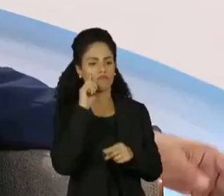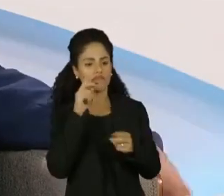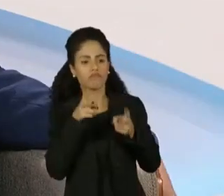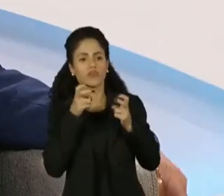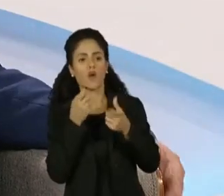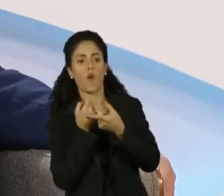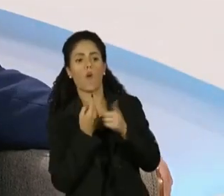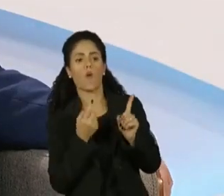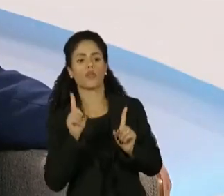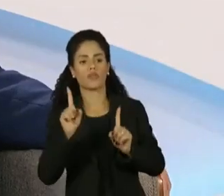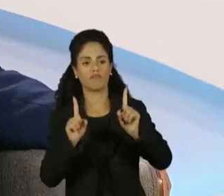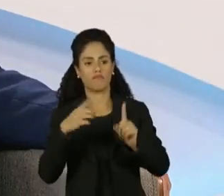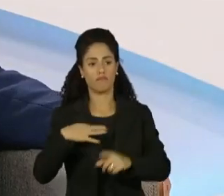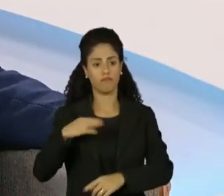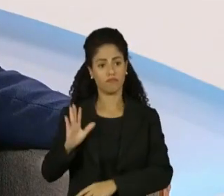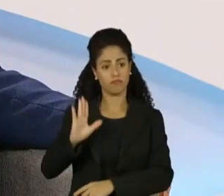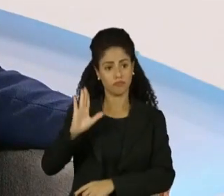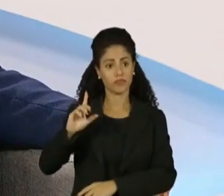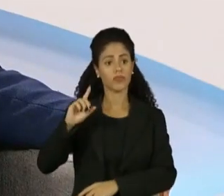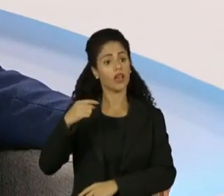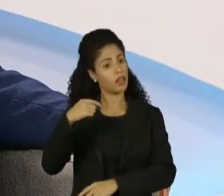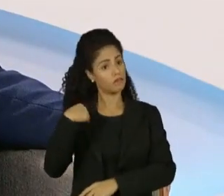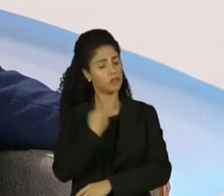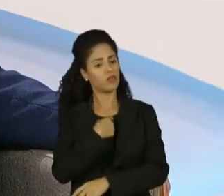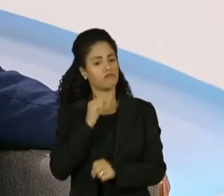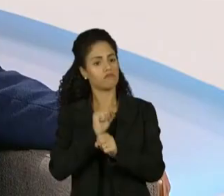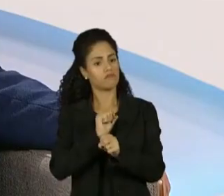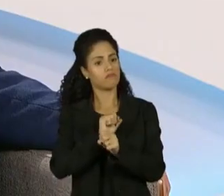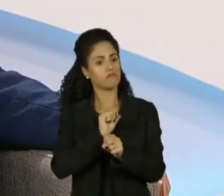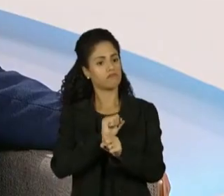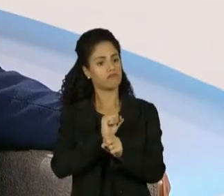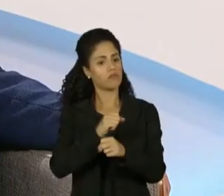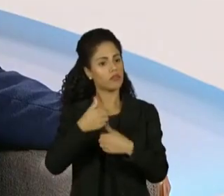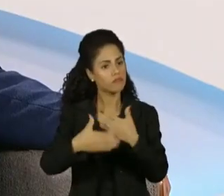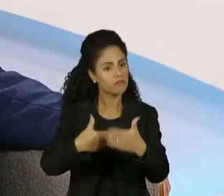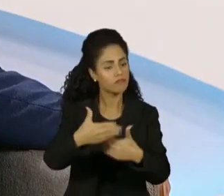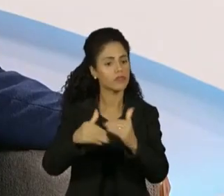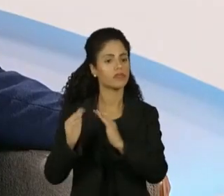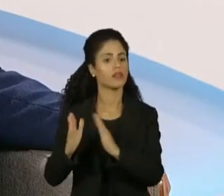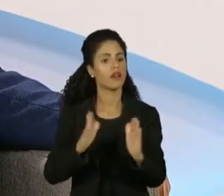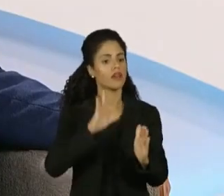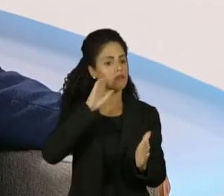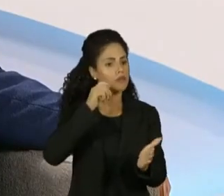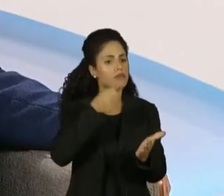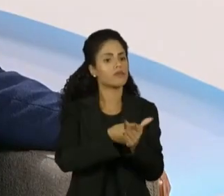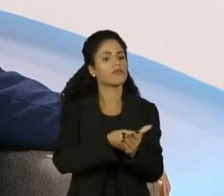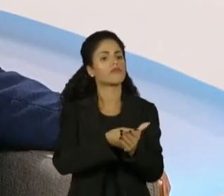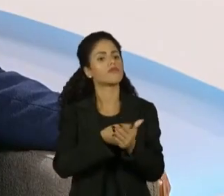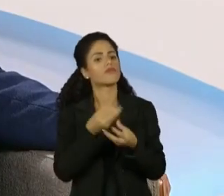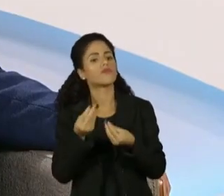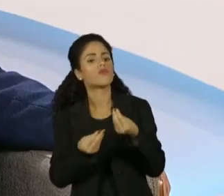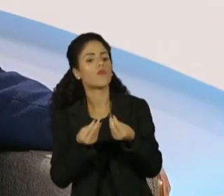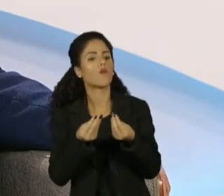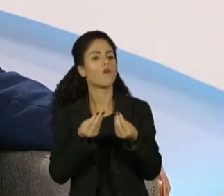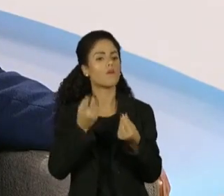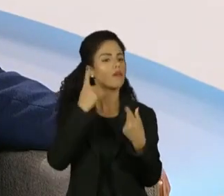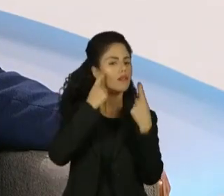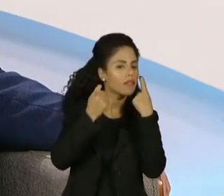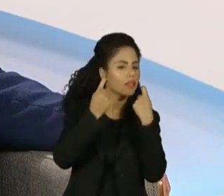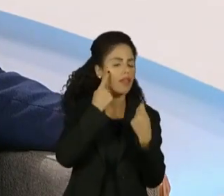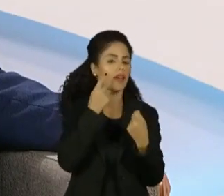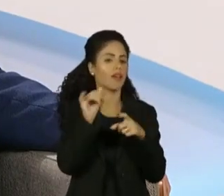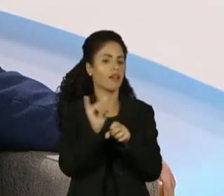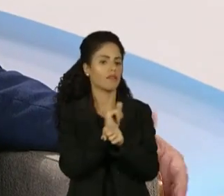outra candidatura. A princípio, nós vamos aguardar, né, o processo de definição e de amadurecimento